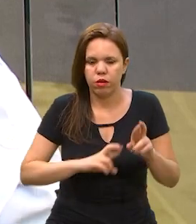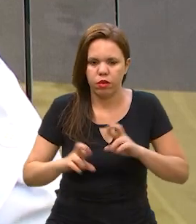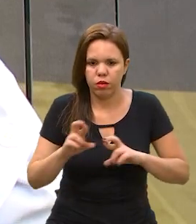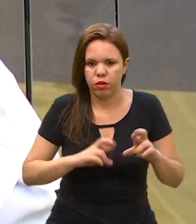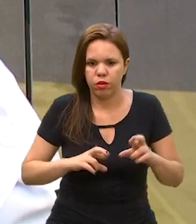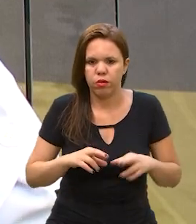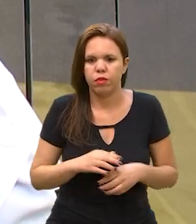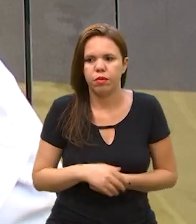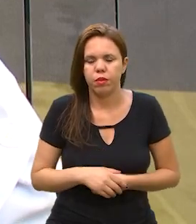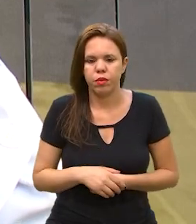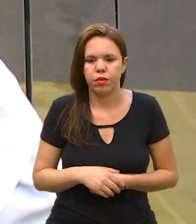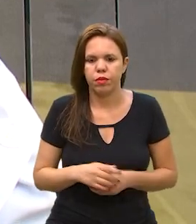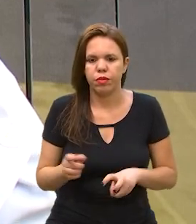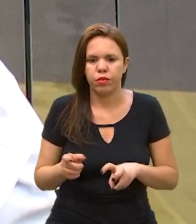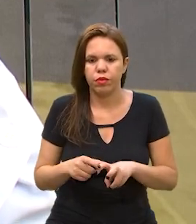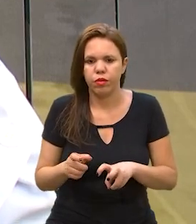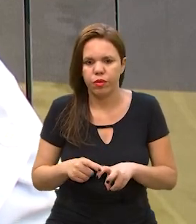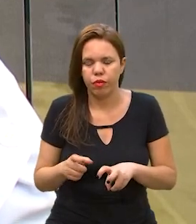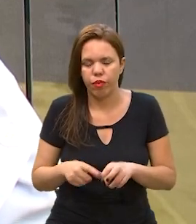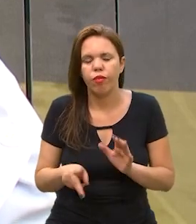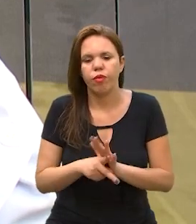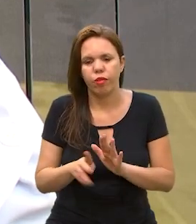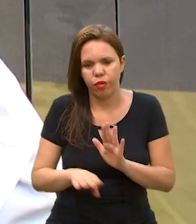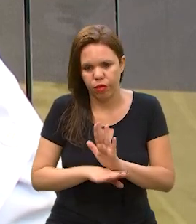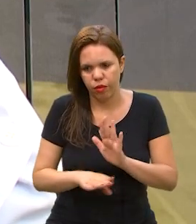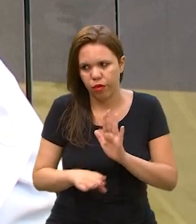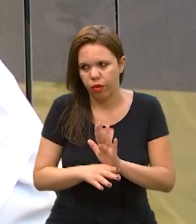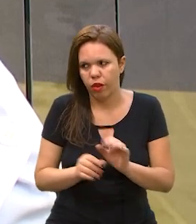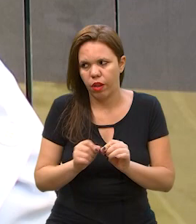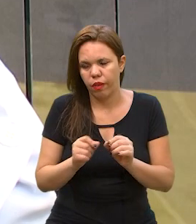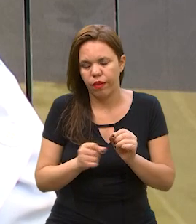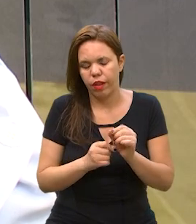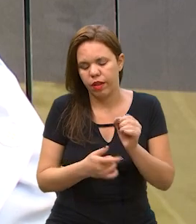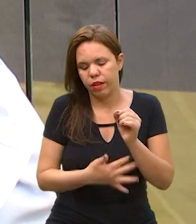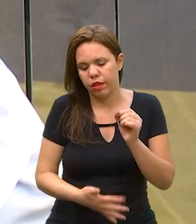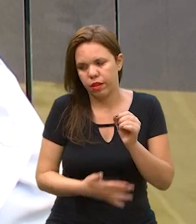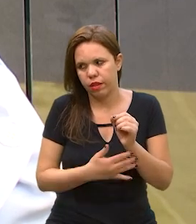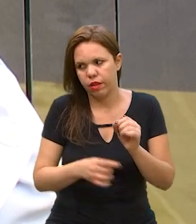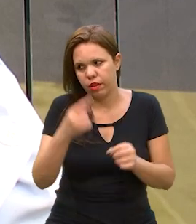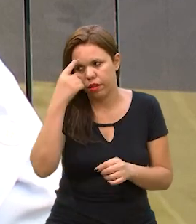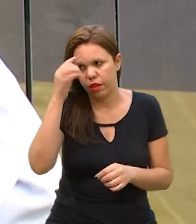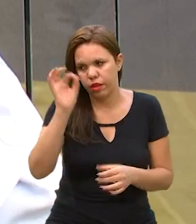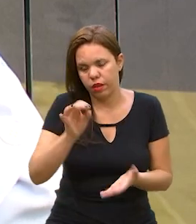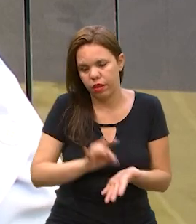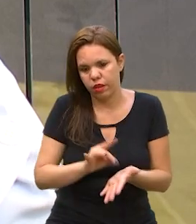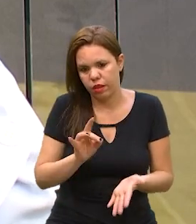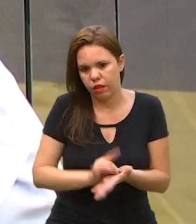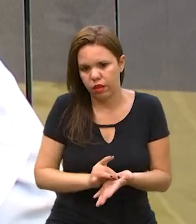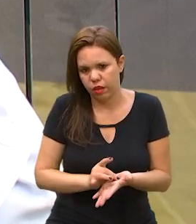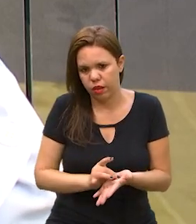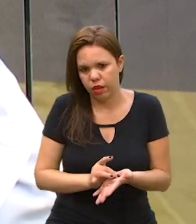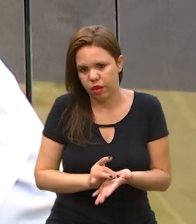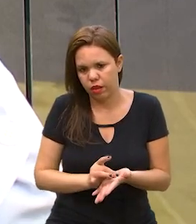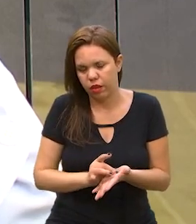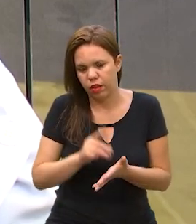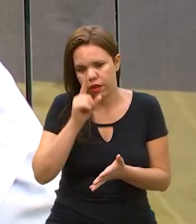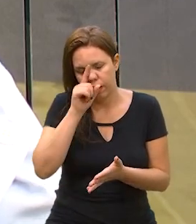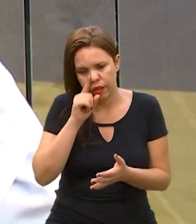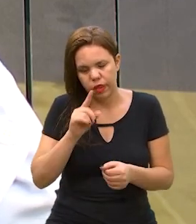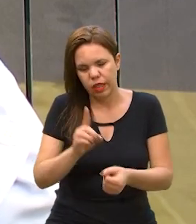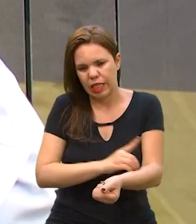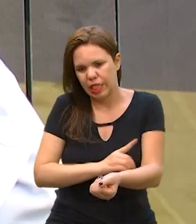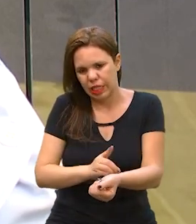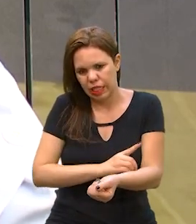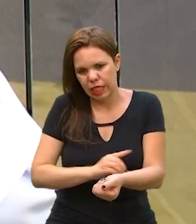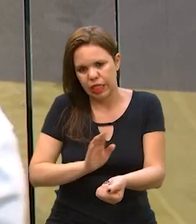exames de rotina. O ginecologista, ele também consegue fazer para a mulher, mas o ideal realmente para a parte de fatores de risco como